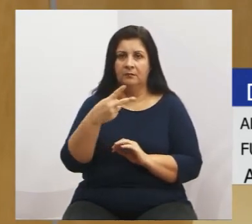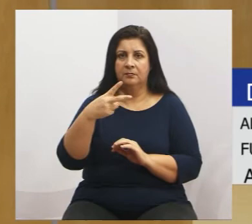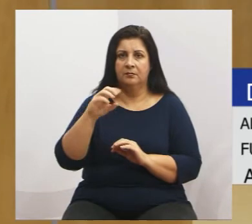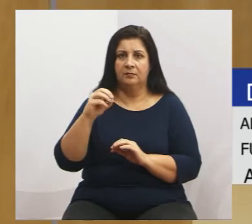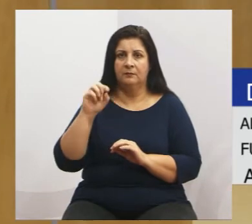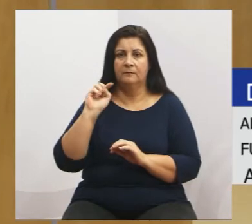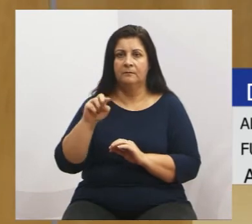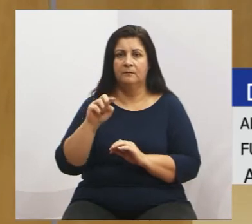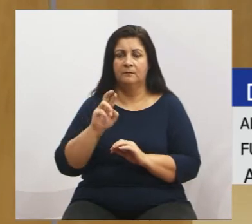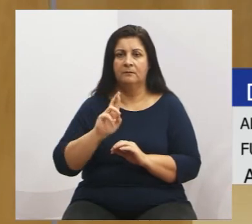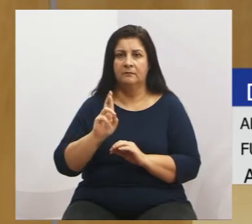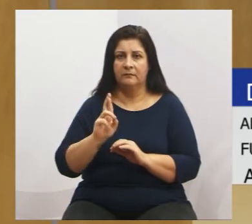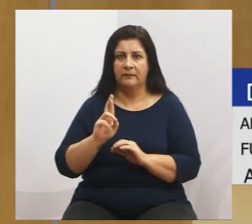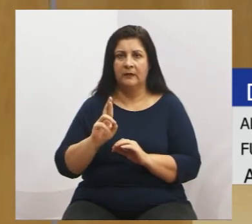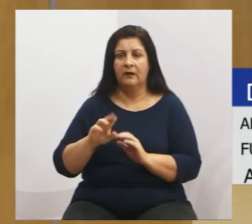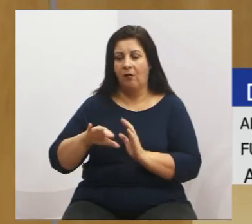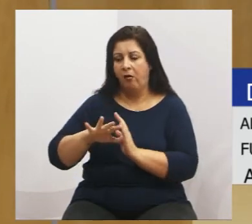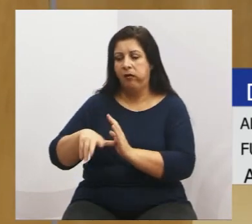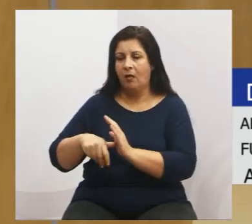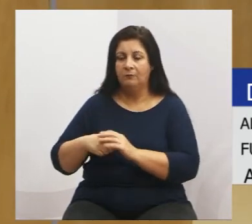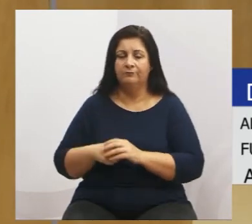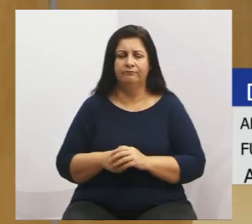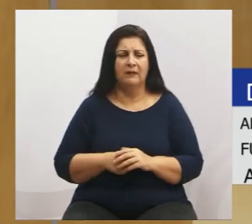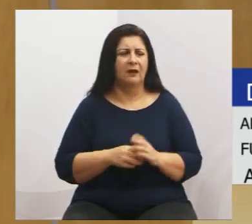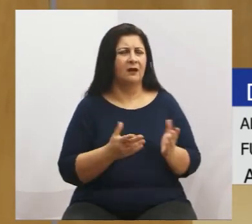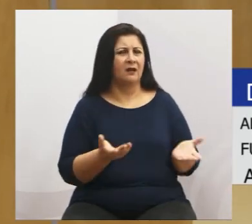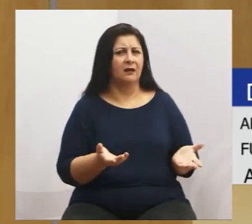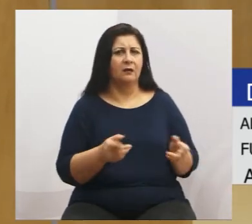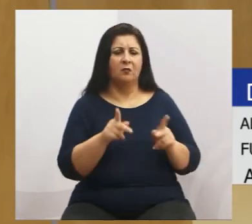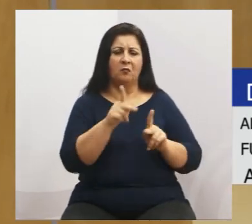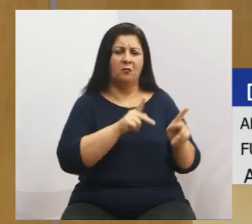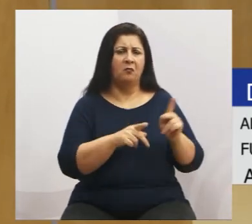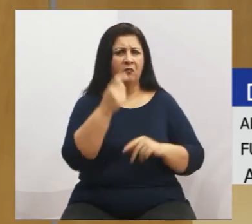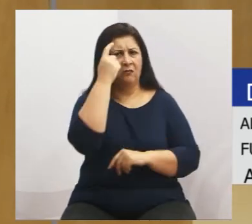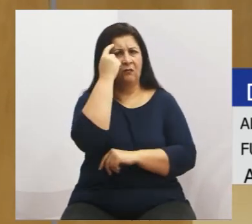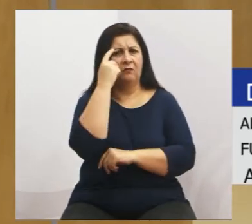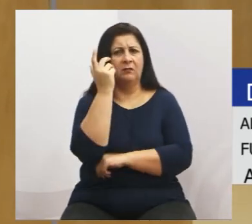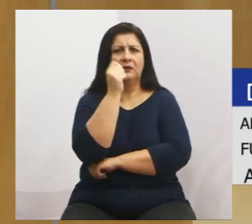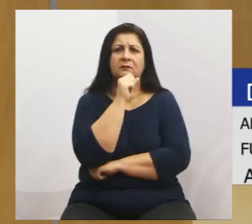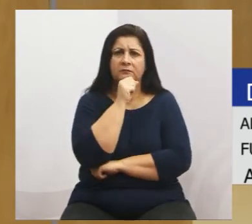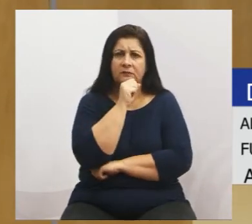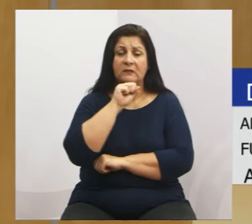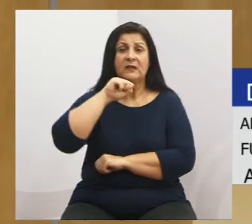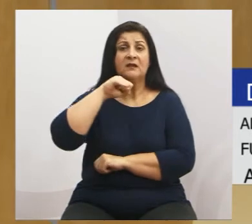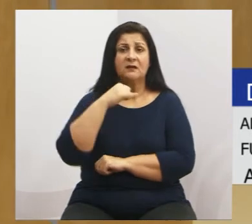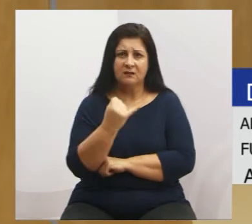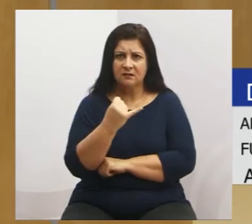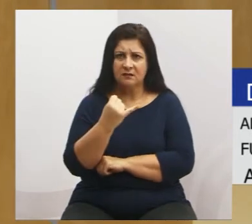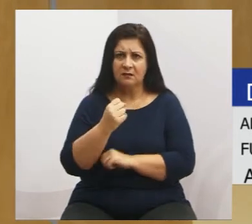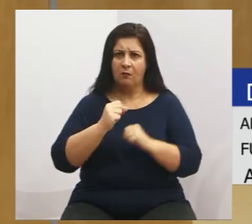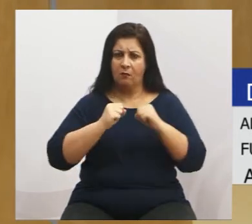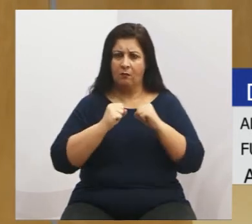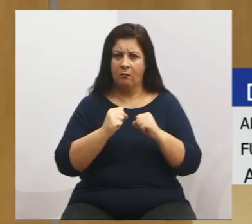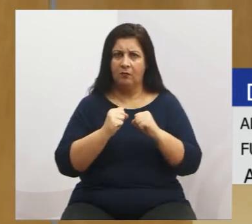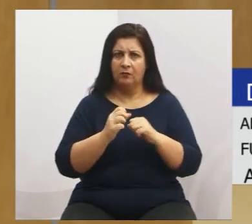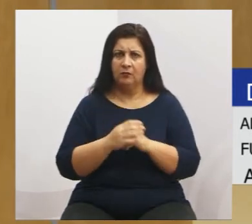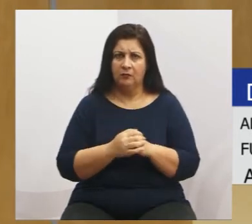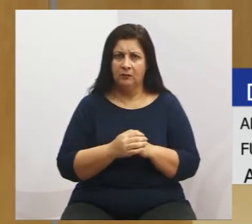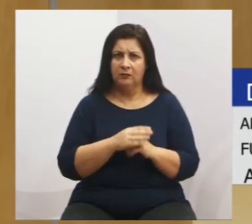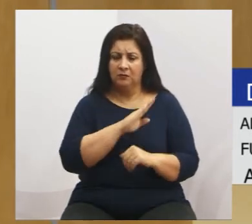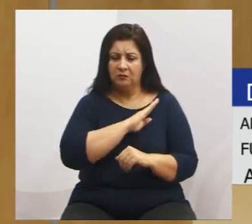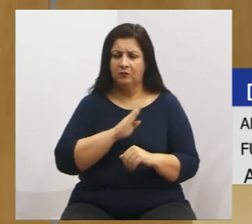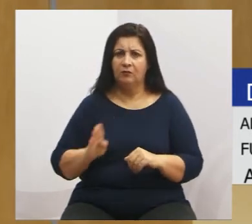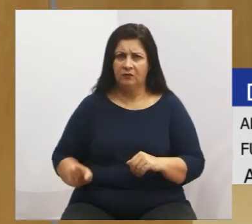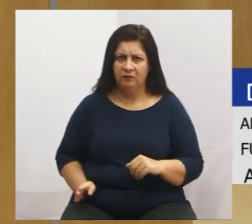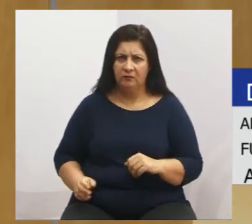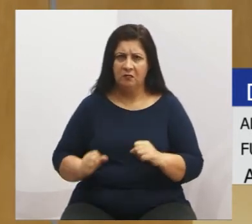que que o povo pensou? Então, se o poder público deu o golpe, então vamos